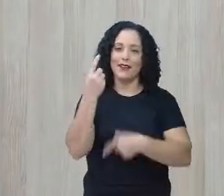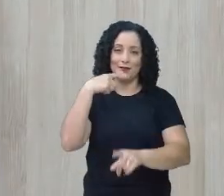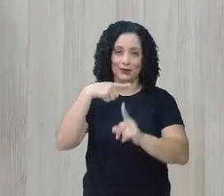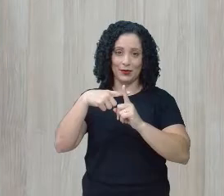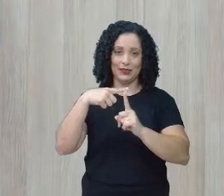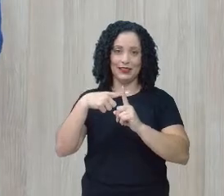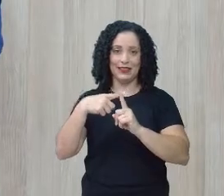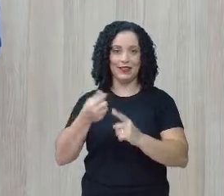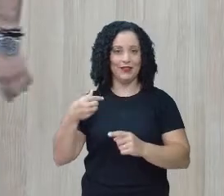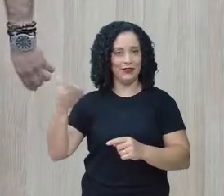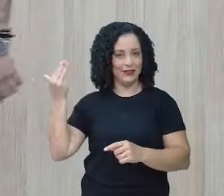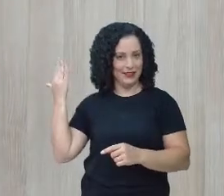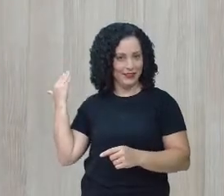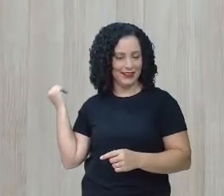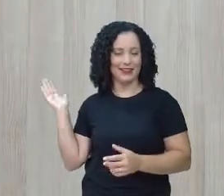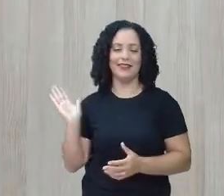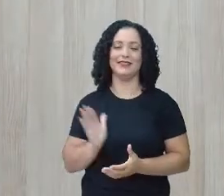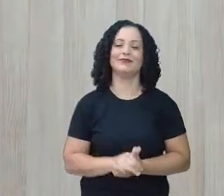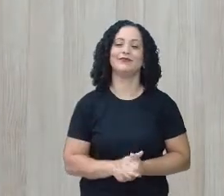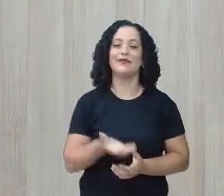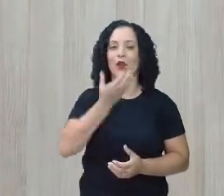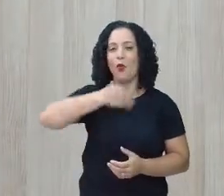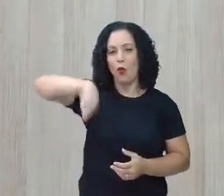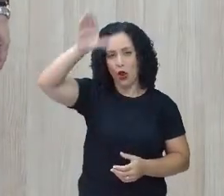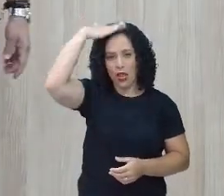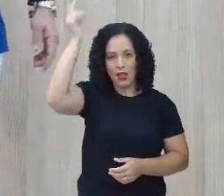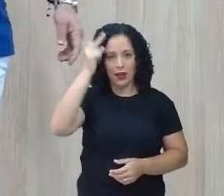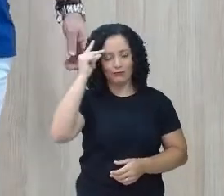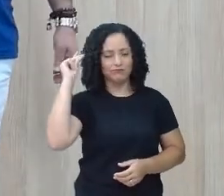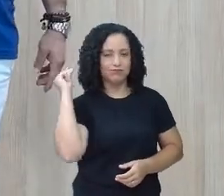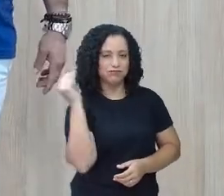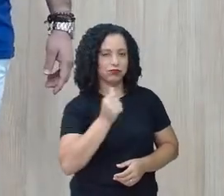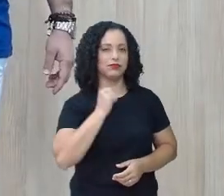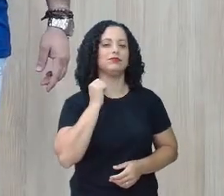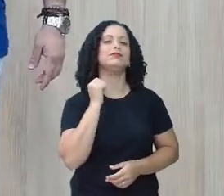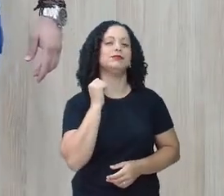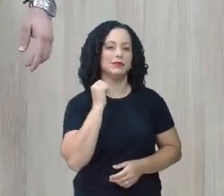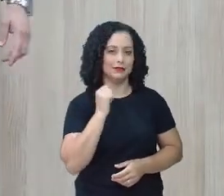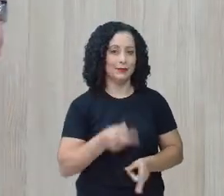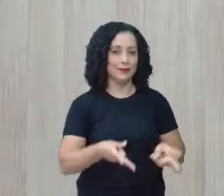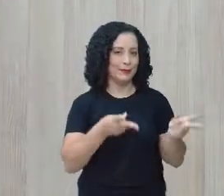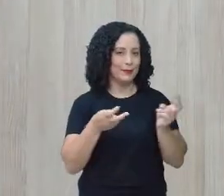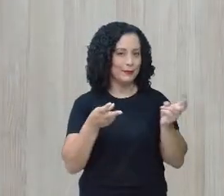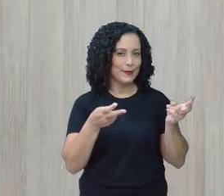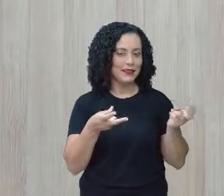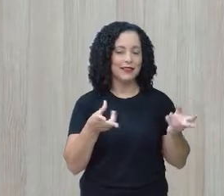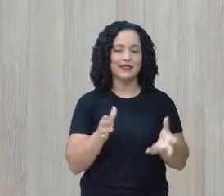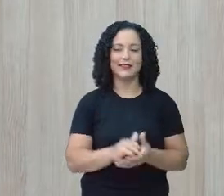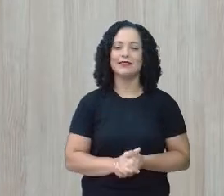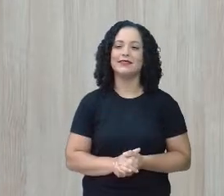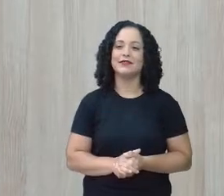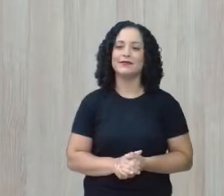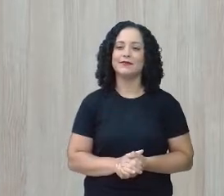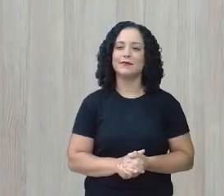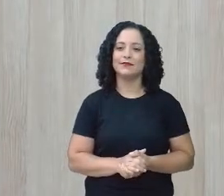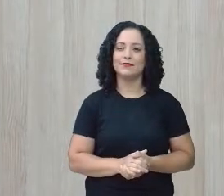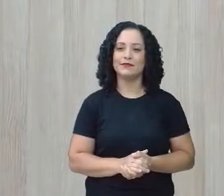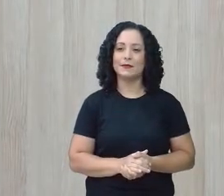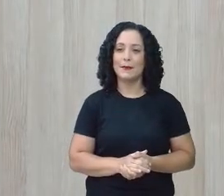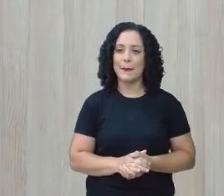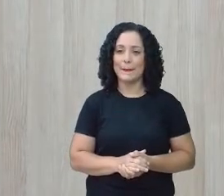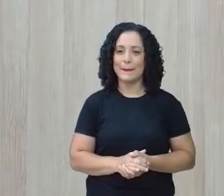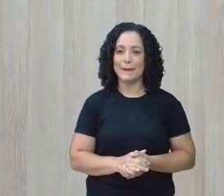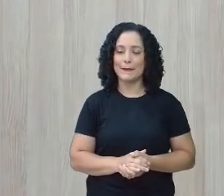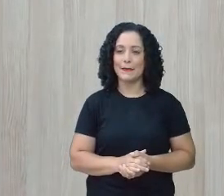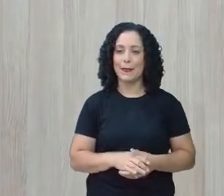observa aí nesse processo. Então, o rei era ligado nas propagandas, né, nas paradas aí de propaganda, né? Então, veja, ele